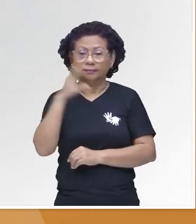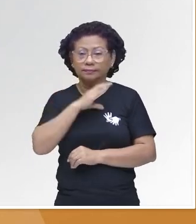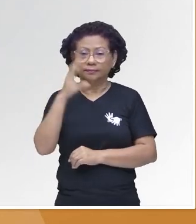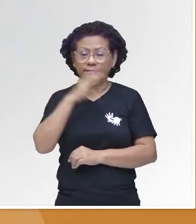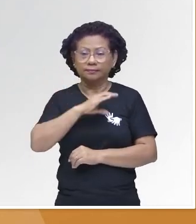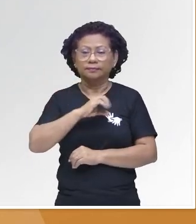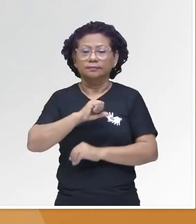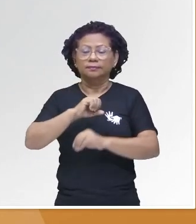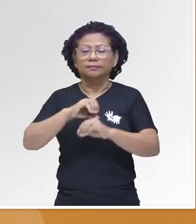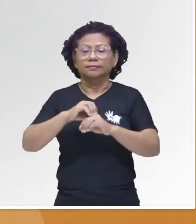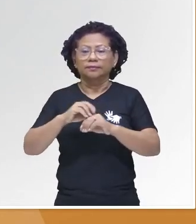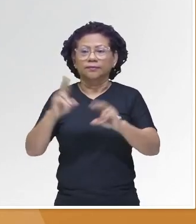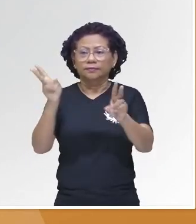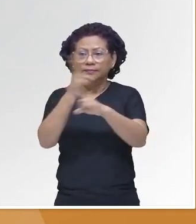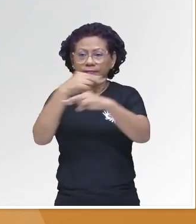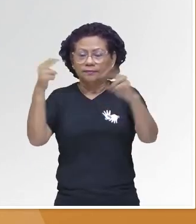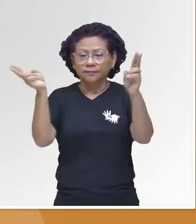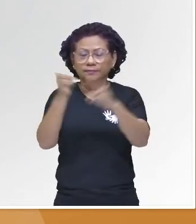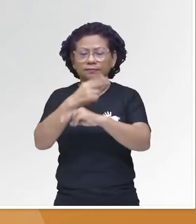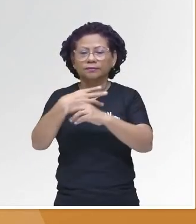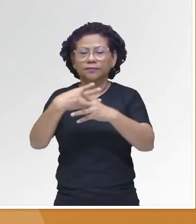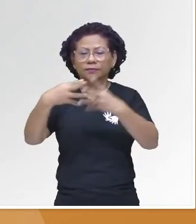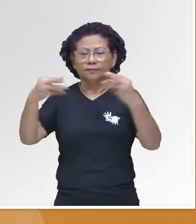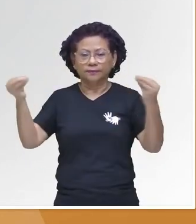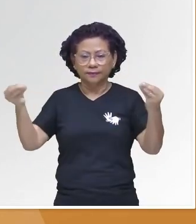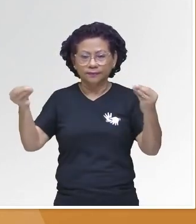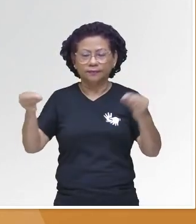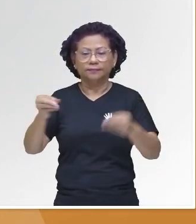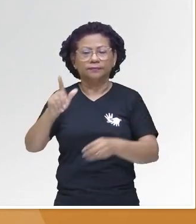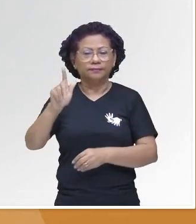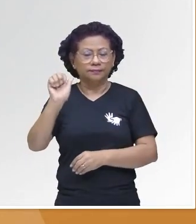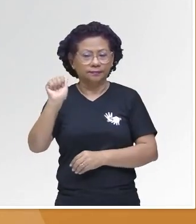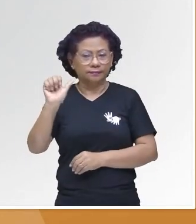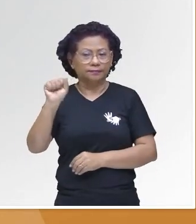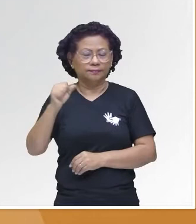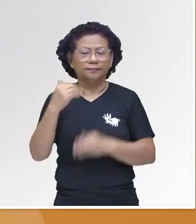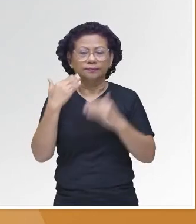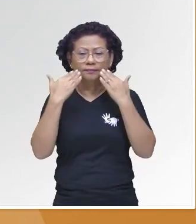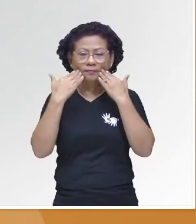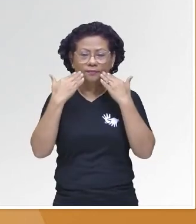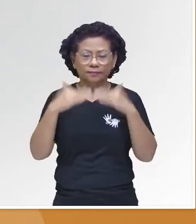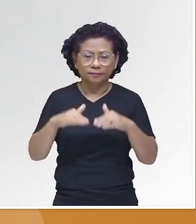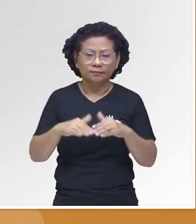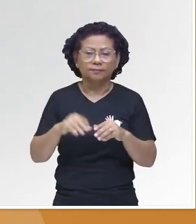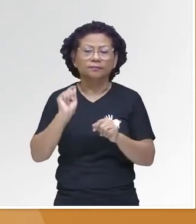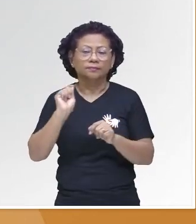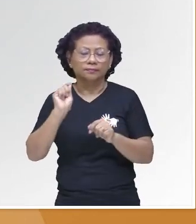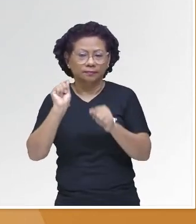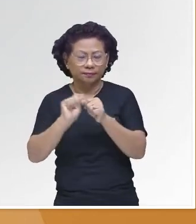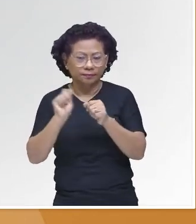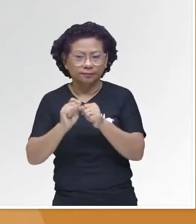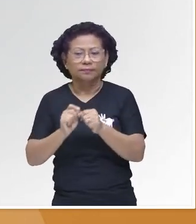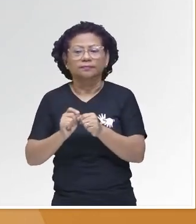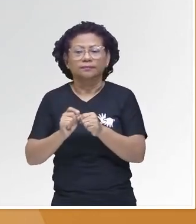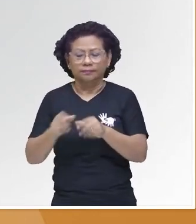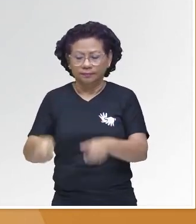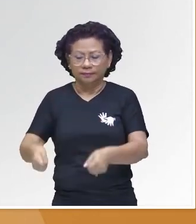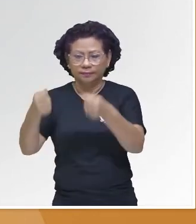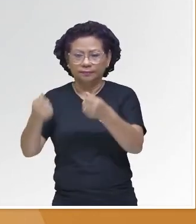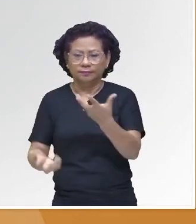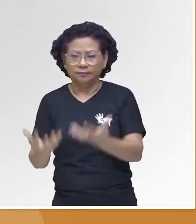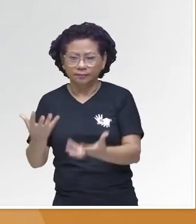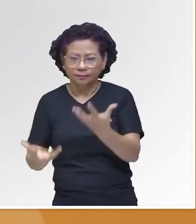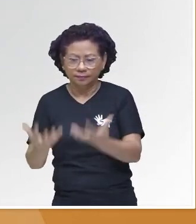ar, tá? O gás natural, ele vai ser utilizado para produção do gás de cozinha,